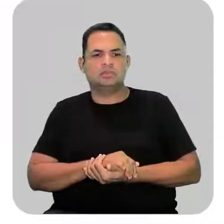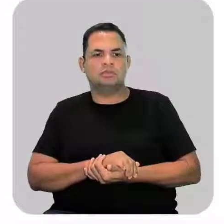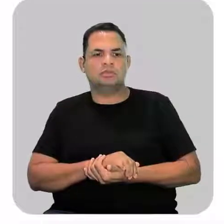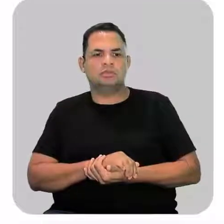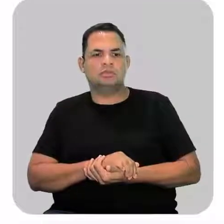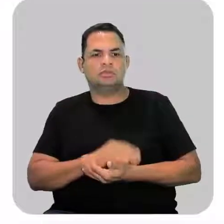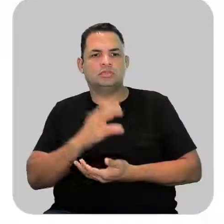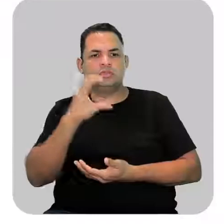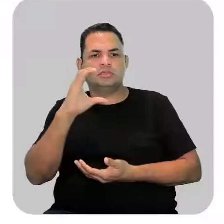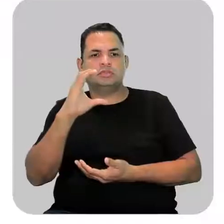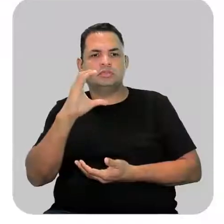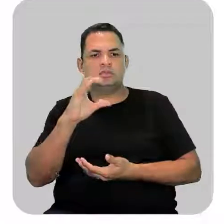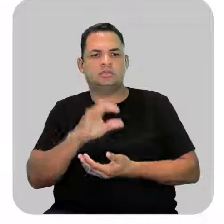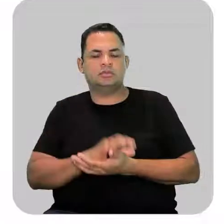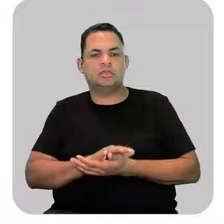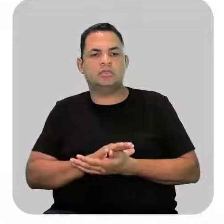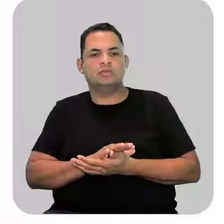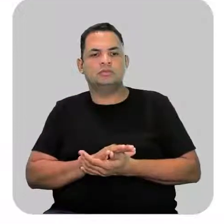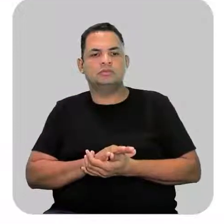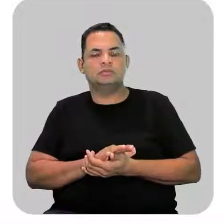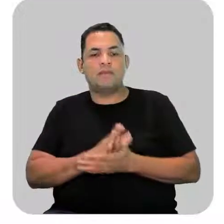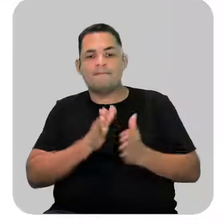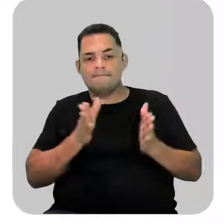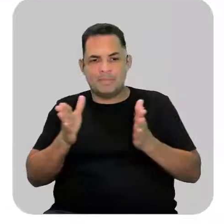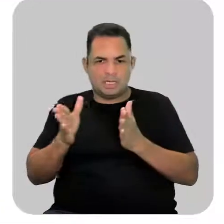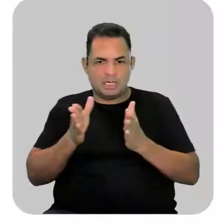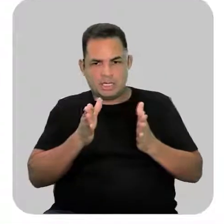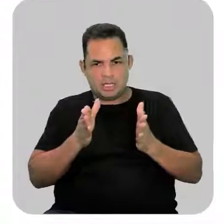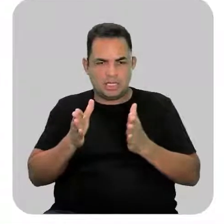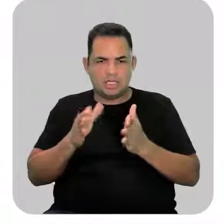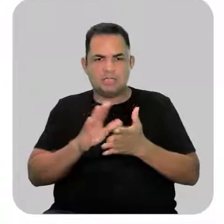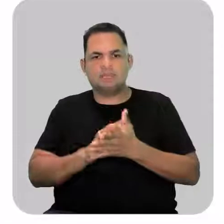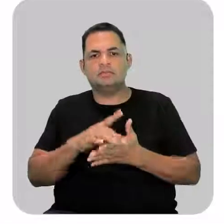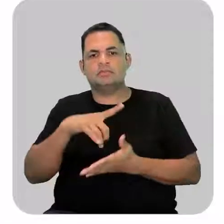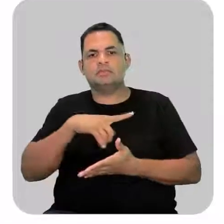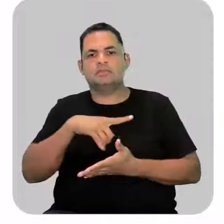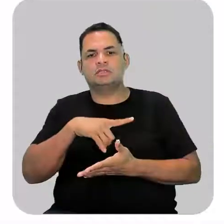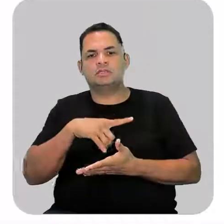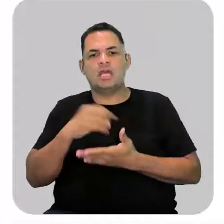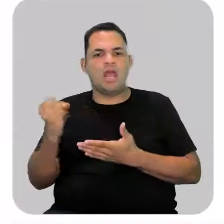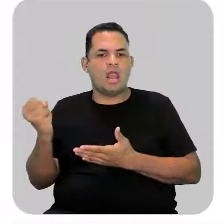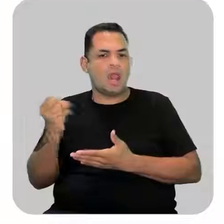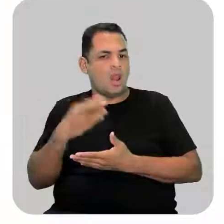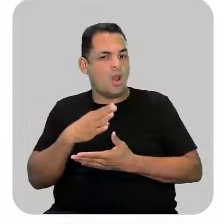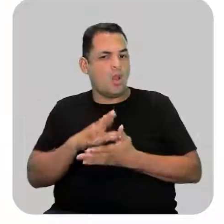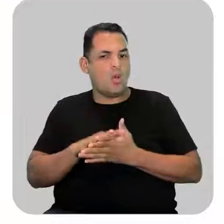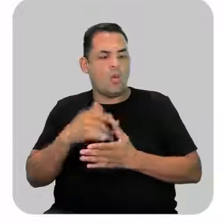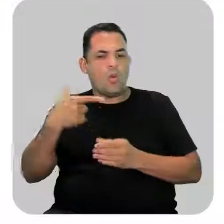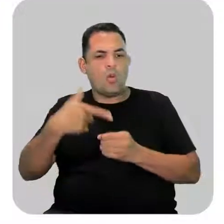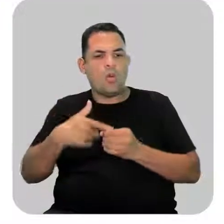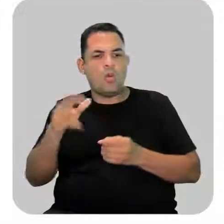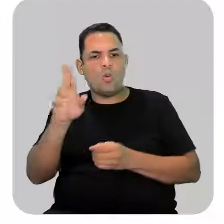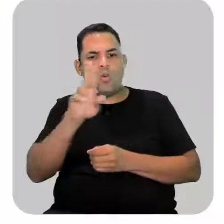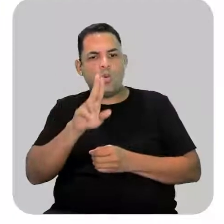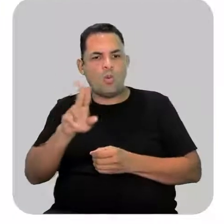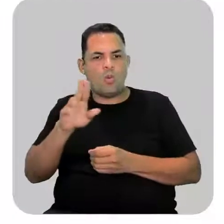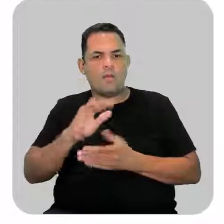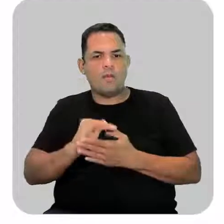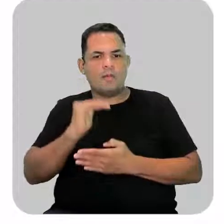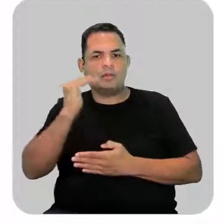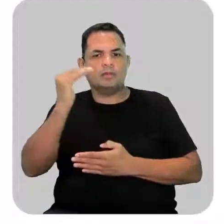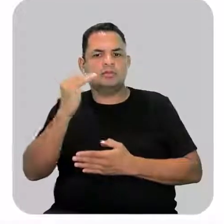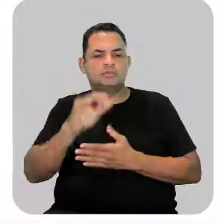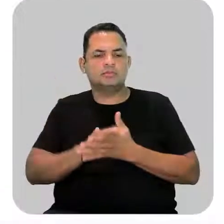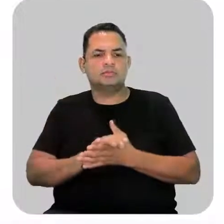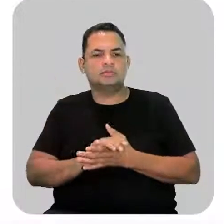Letra C, pelo maior ou menor tempo para ser reciclado o combustível utilizado. Tempo muito